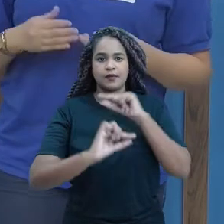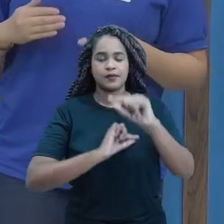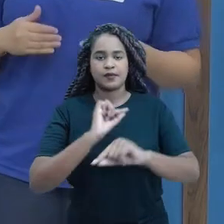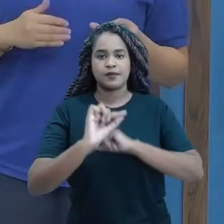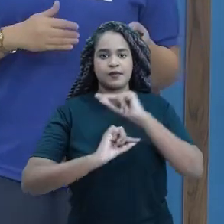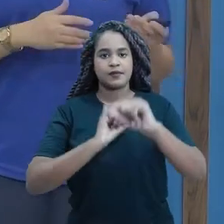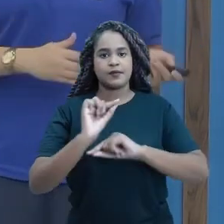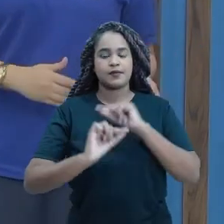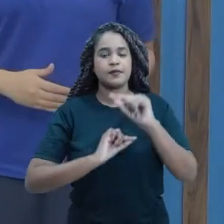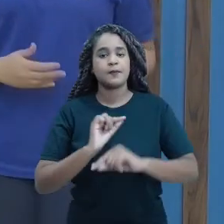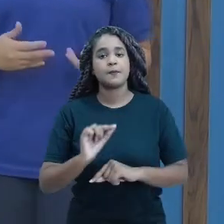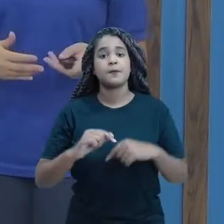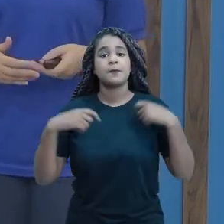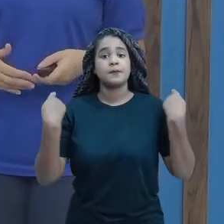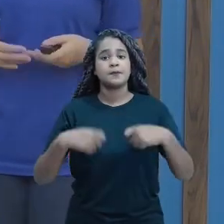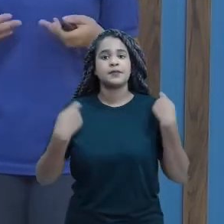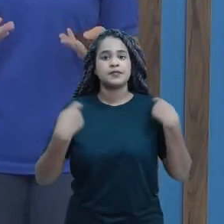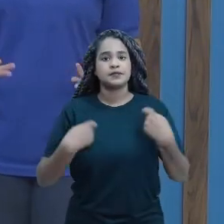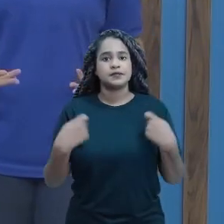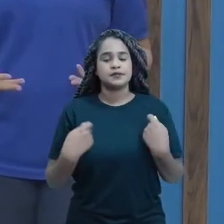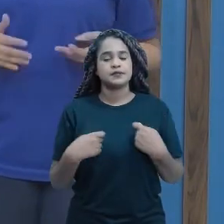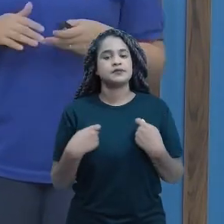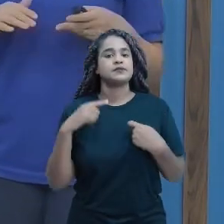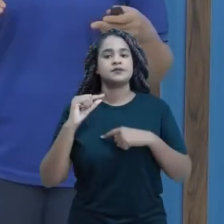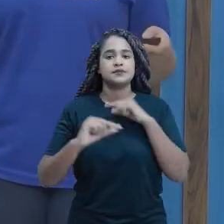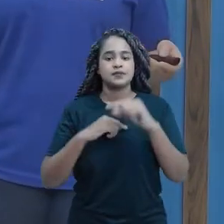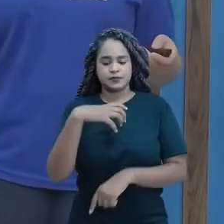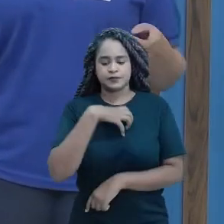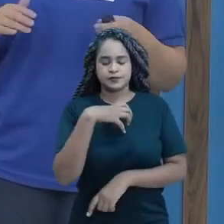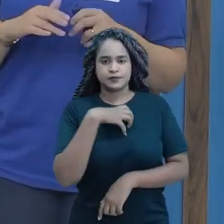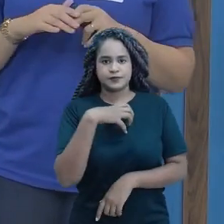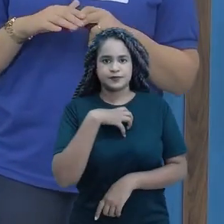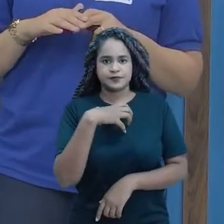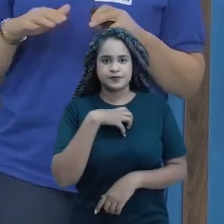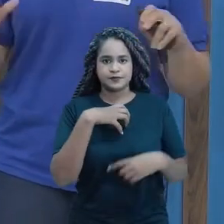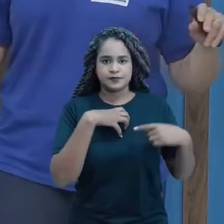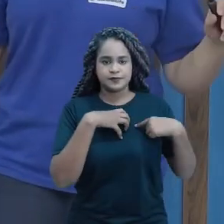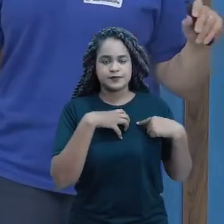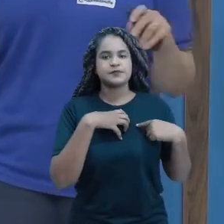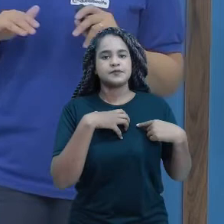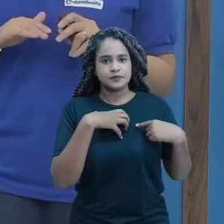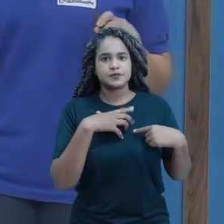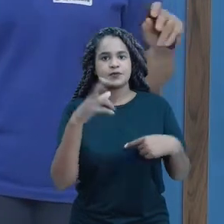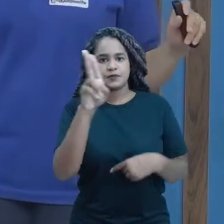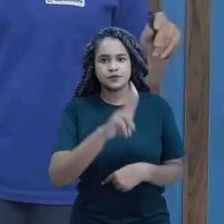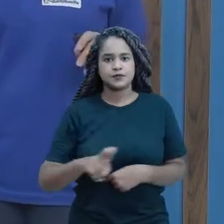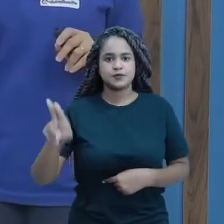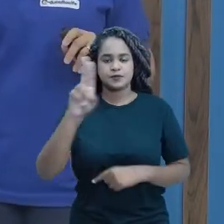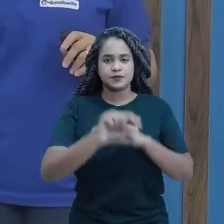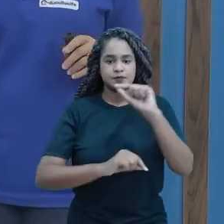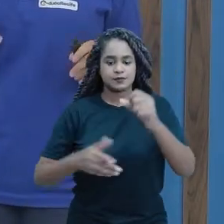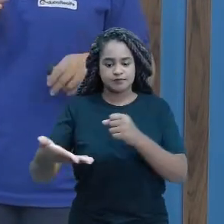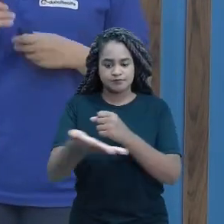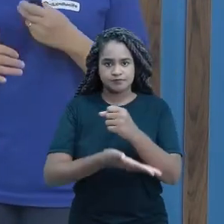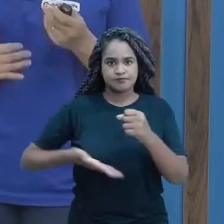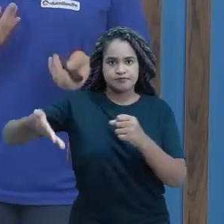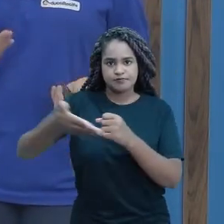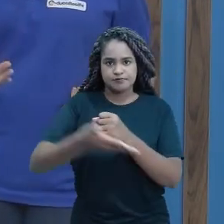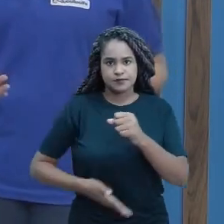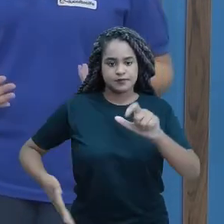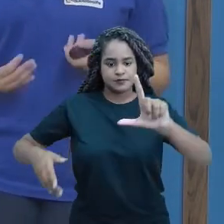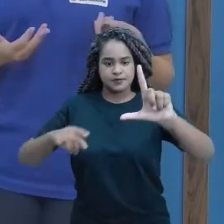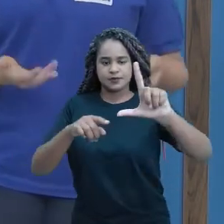tenha uma dessas bases sendo apoiada aí na horizontal, né? Utilizando a base sendo paralela, tá certo? E aí a gente